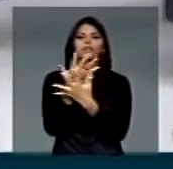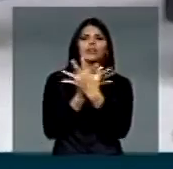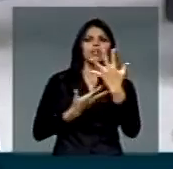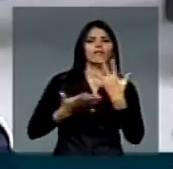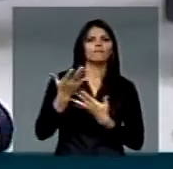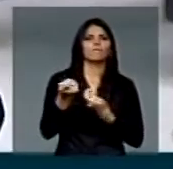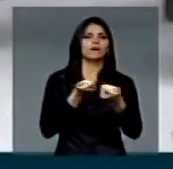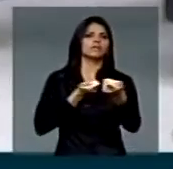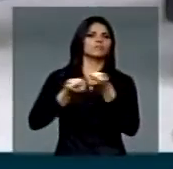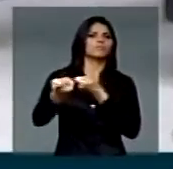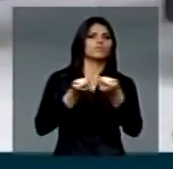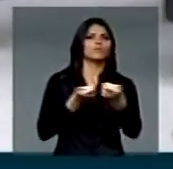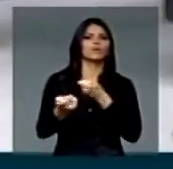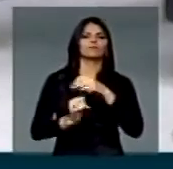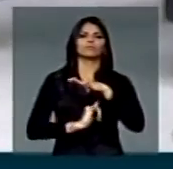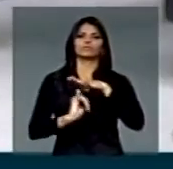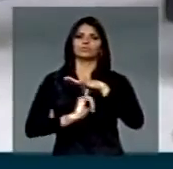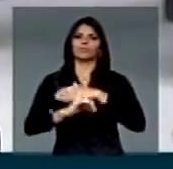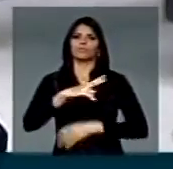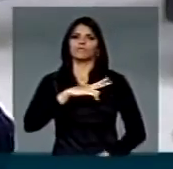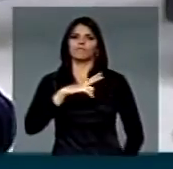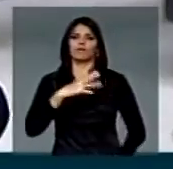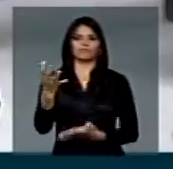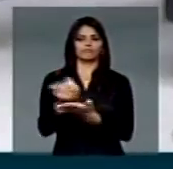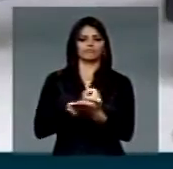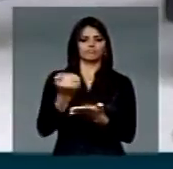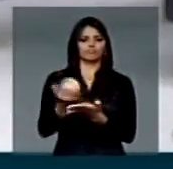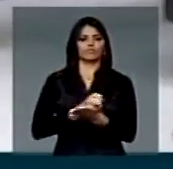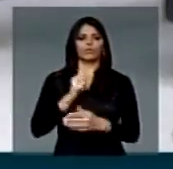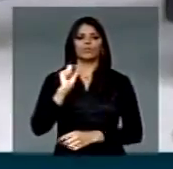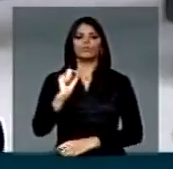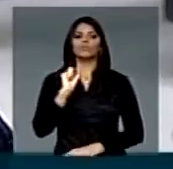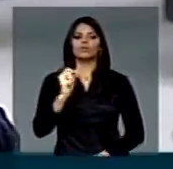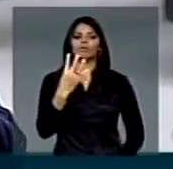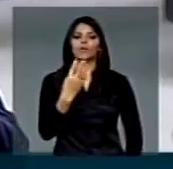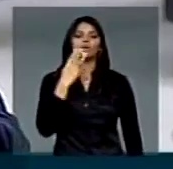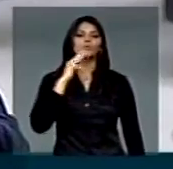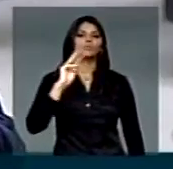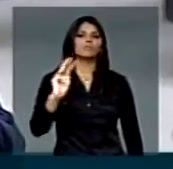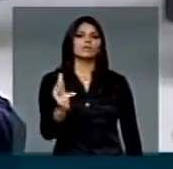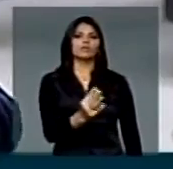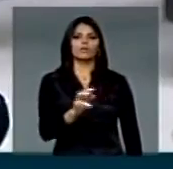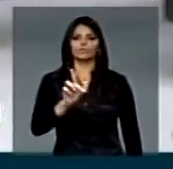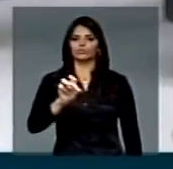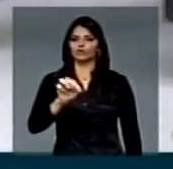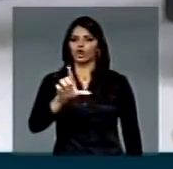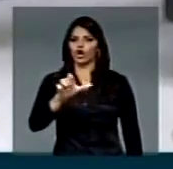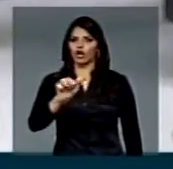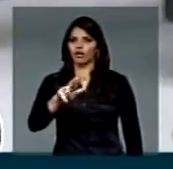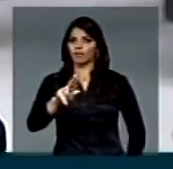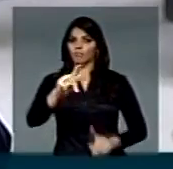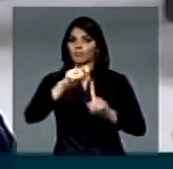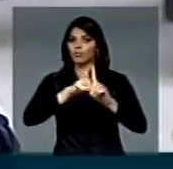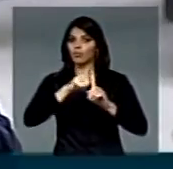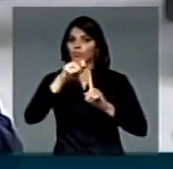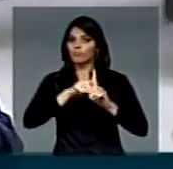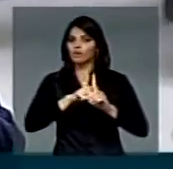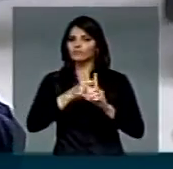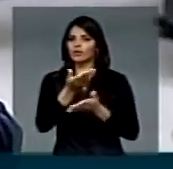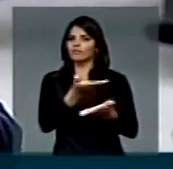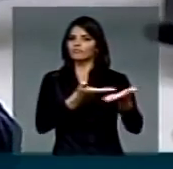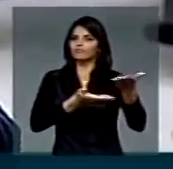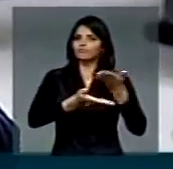privadas, que recebem nada mais, nada menos do que 4 milhões de dólares por mês para